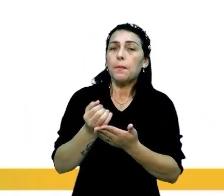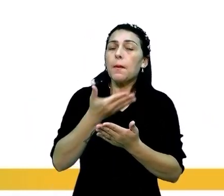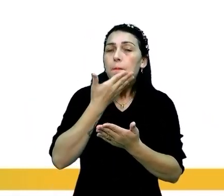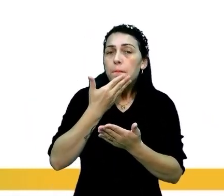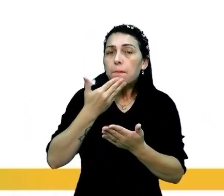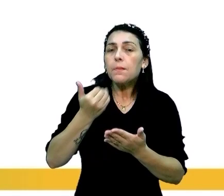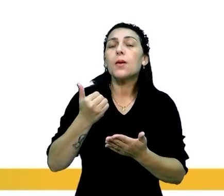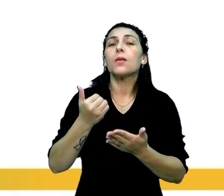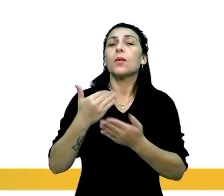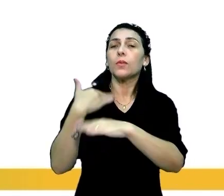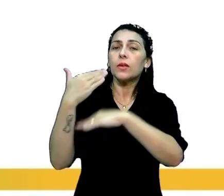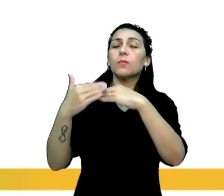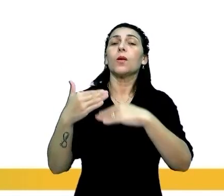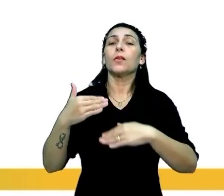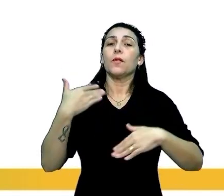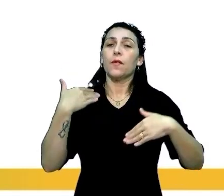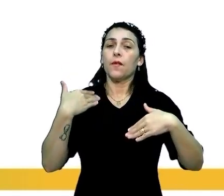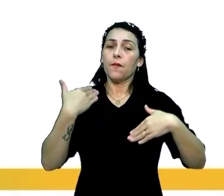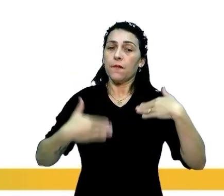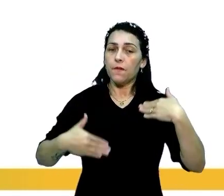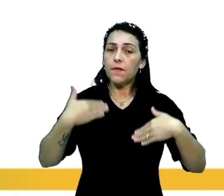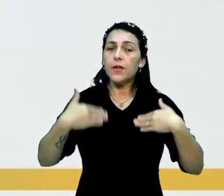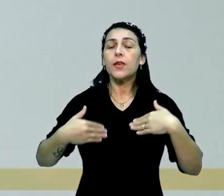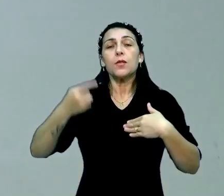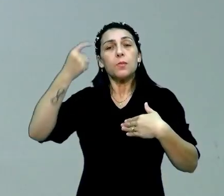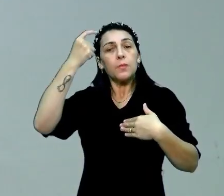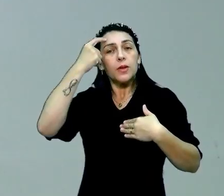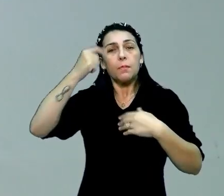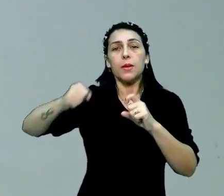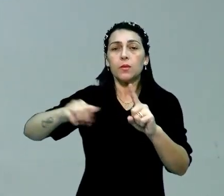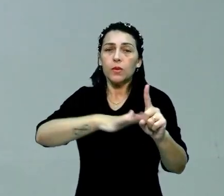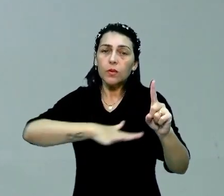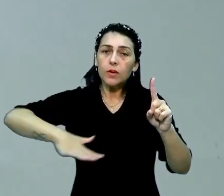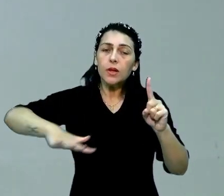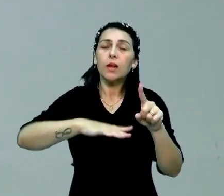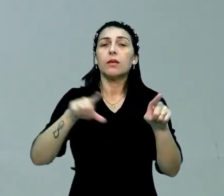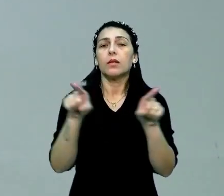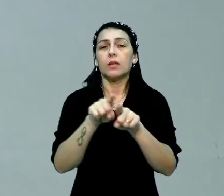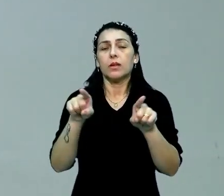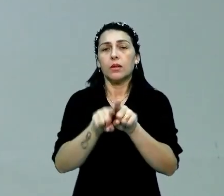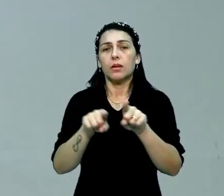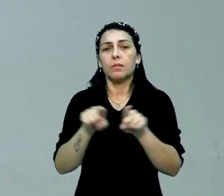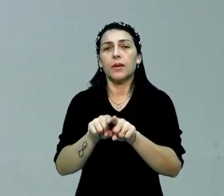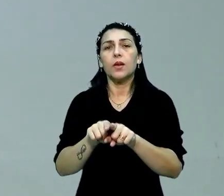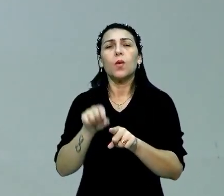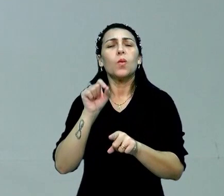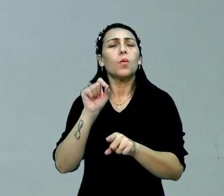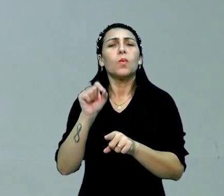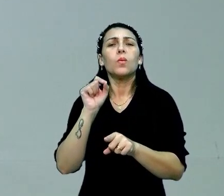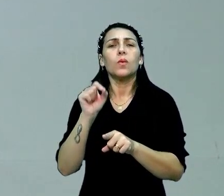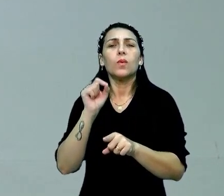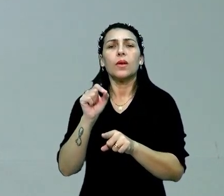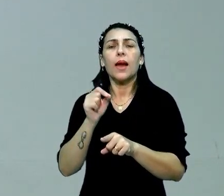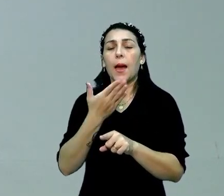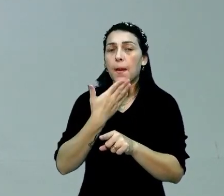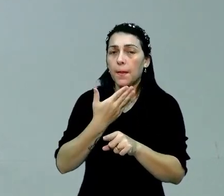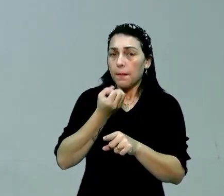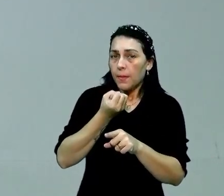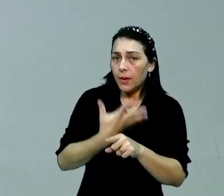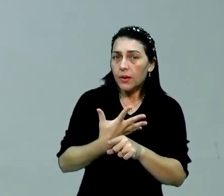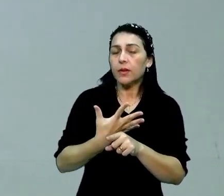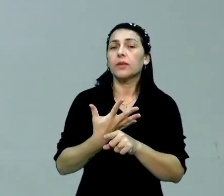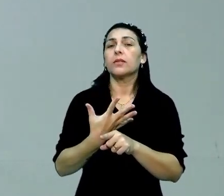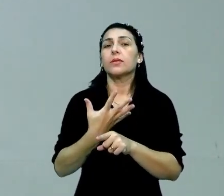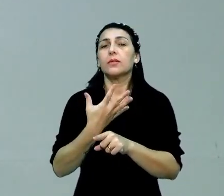desenvolvimento físico, social e cognitivo. Então, aqui a gente tem o quê? A gente tem o direcionamento e os benefícios da educação